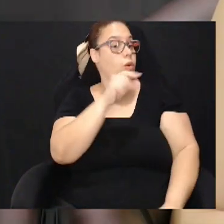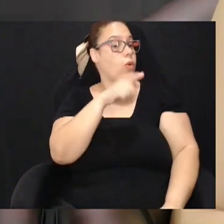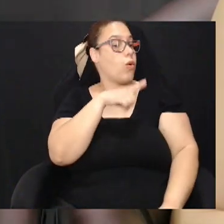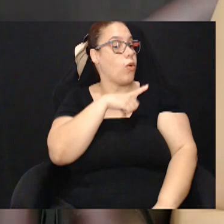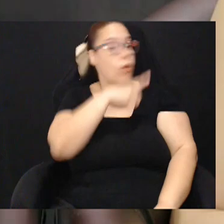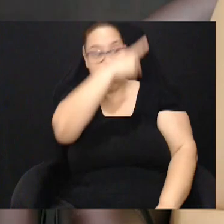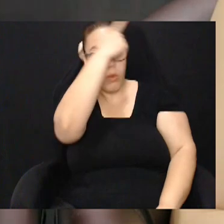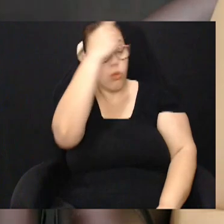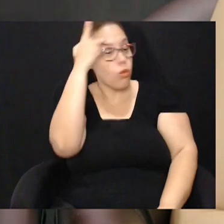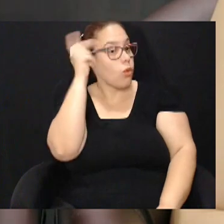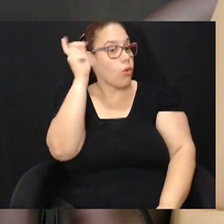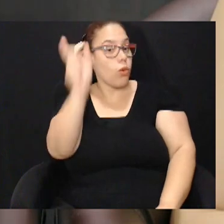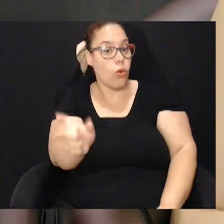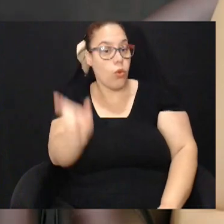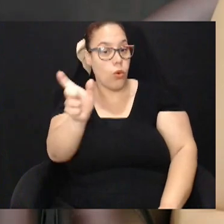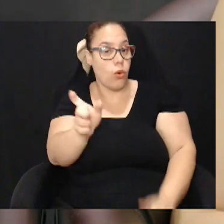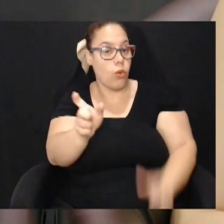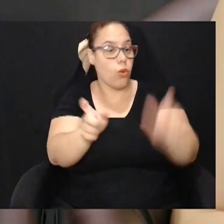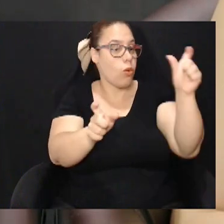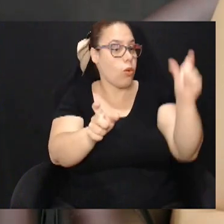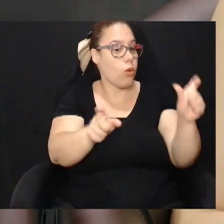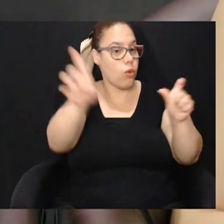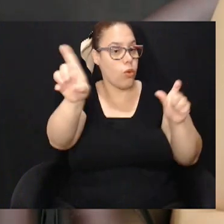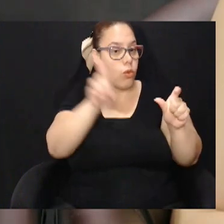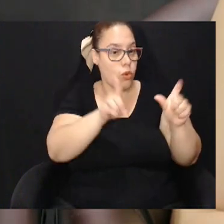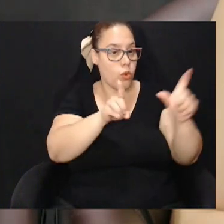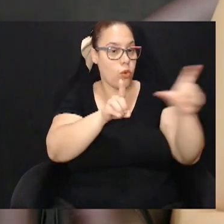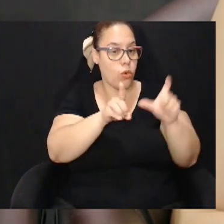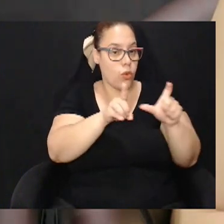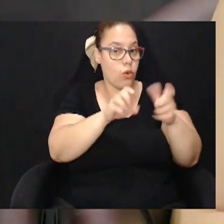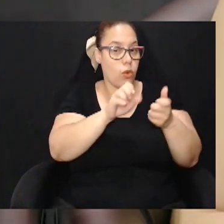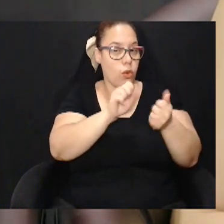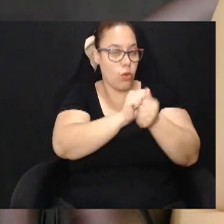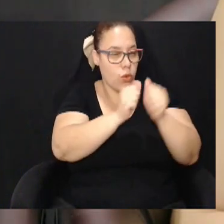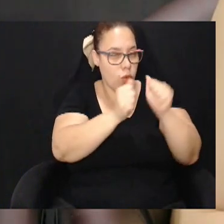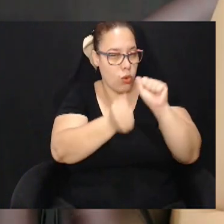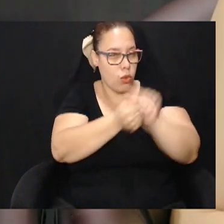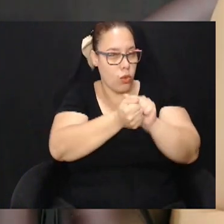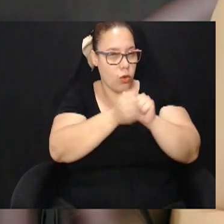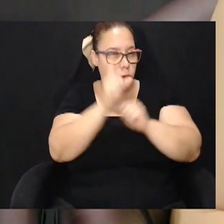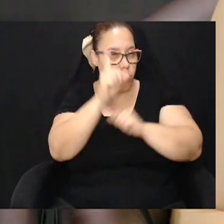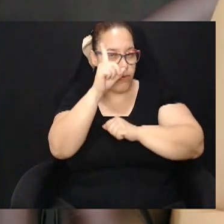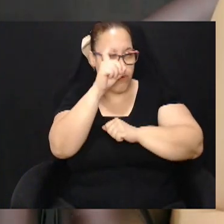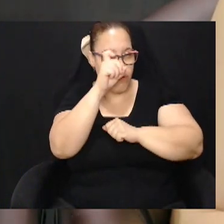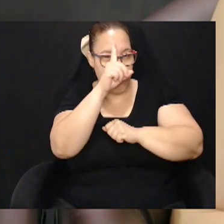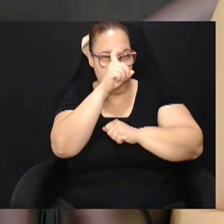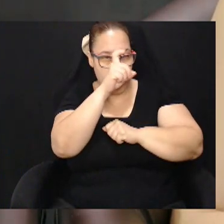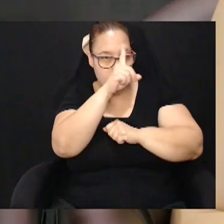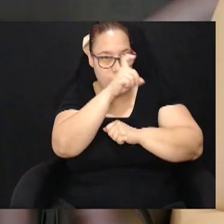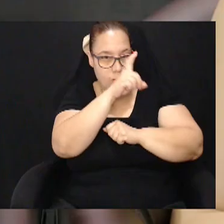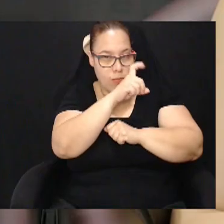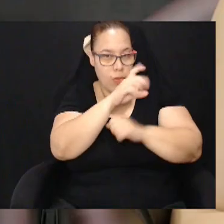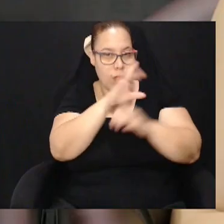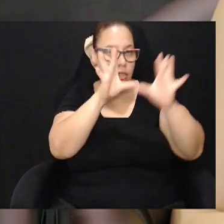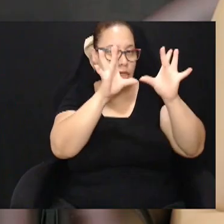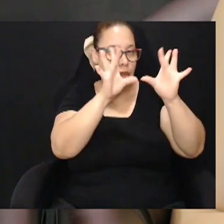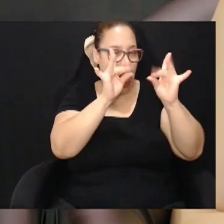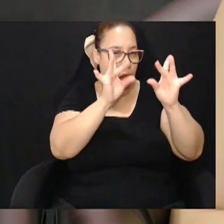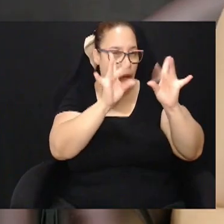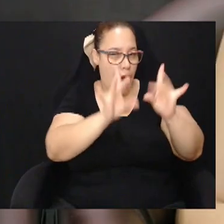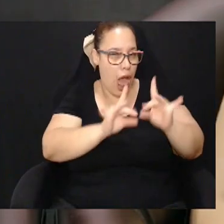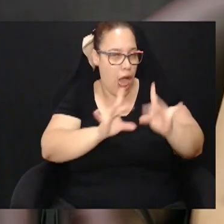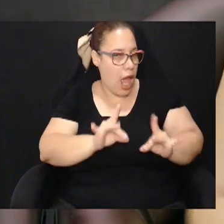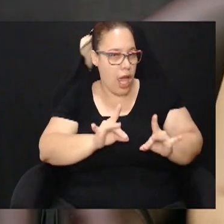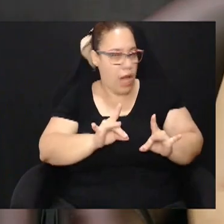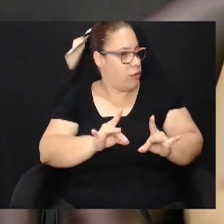personagens, né, que eles são construídos com uma complexidade tão detalhada, que